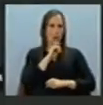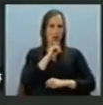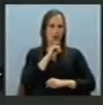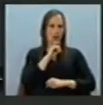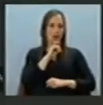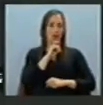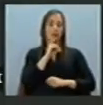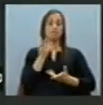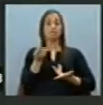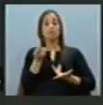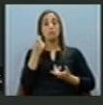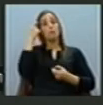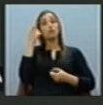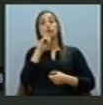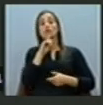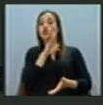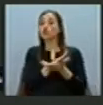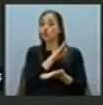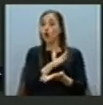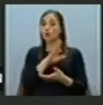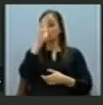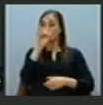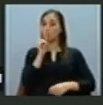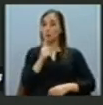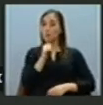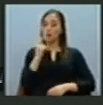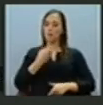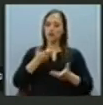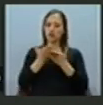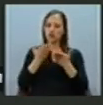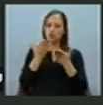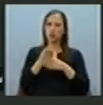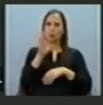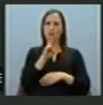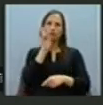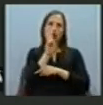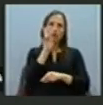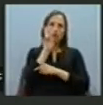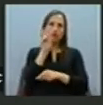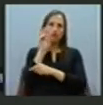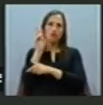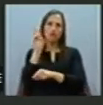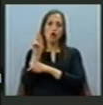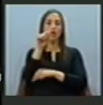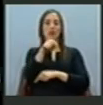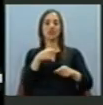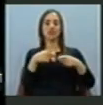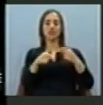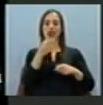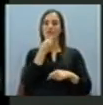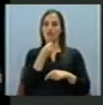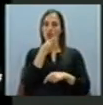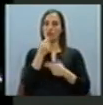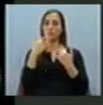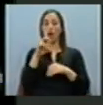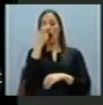é claramente uma especulação. Eles ainda não sabem, é preciso fazer muito mais estudos, muito mais observações à volta destas estrelas velhas, mas não deixa de